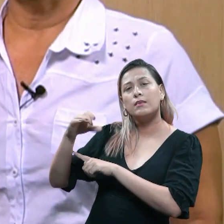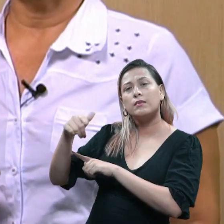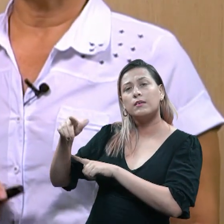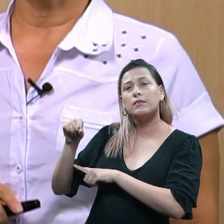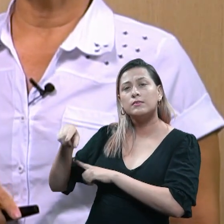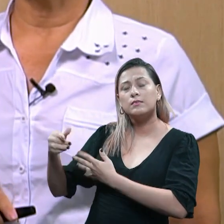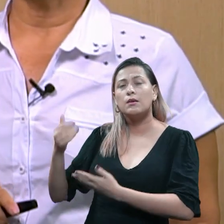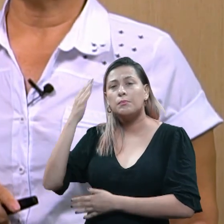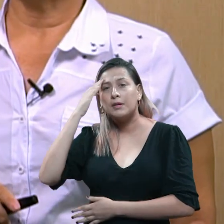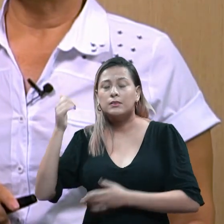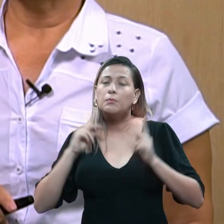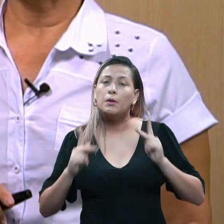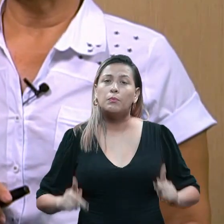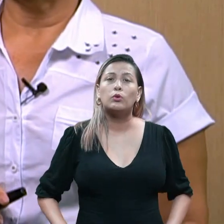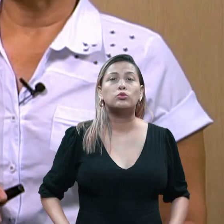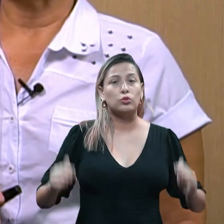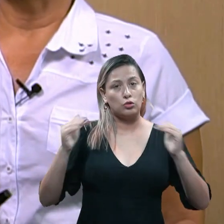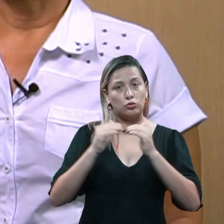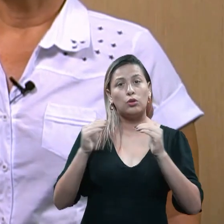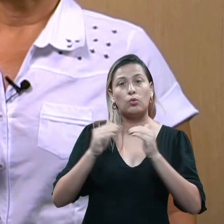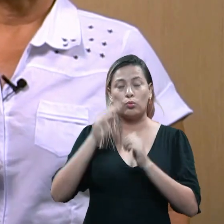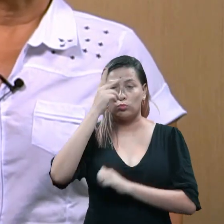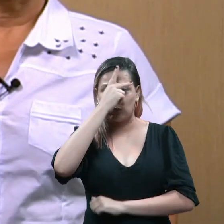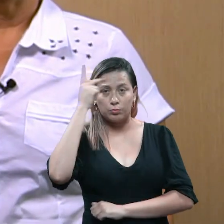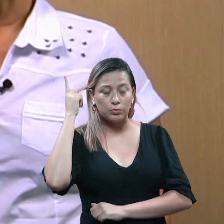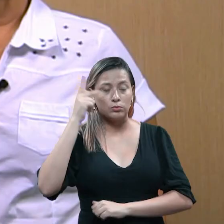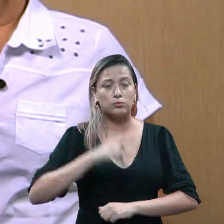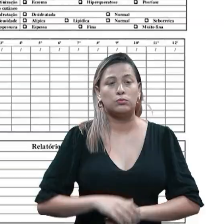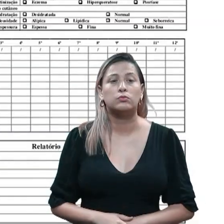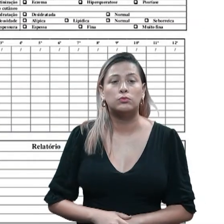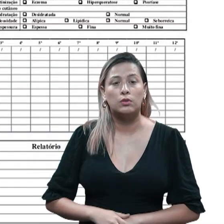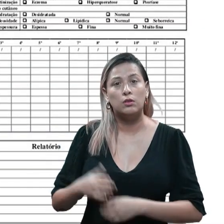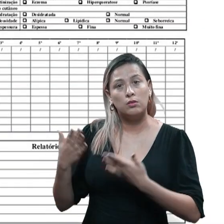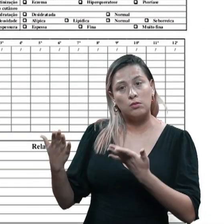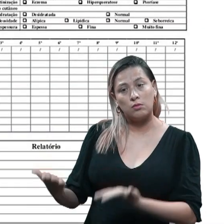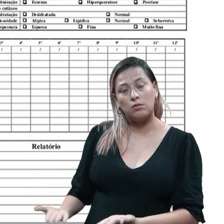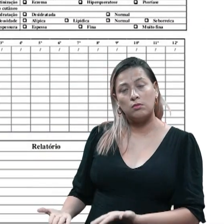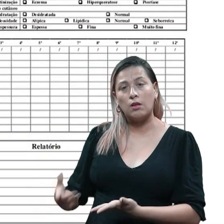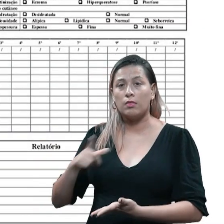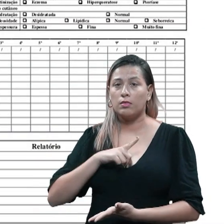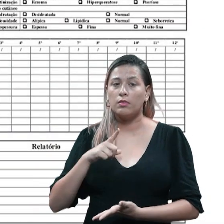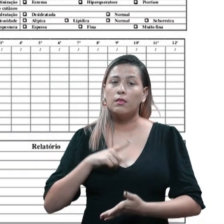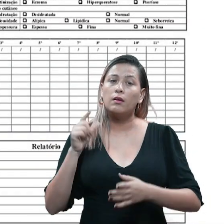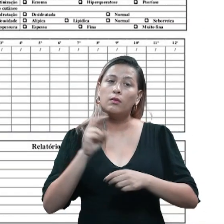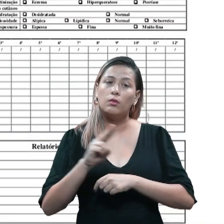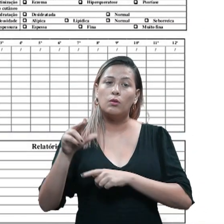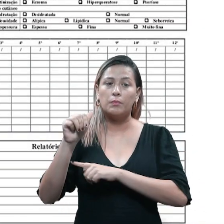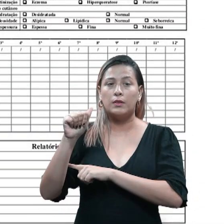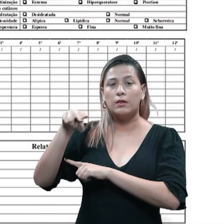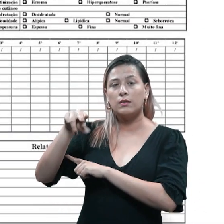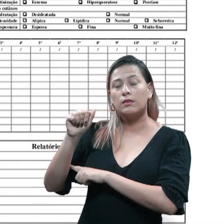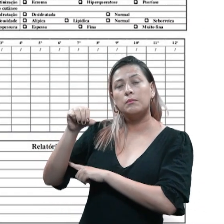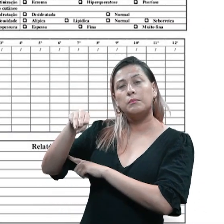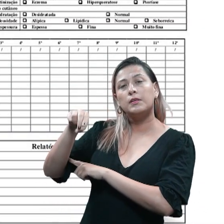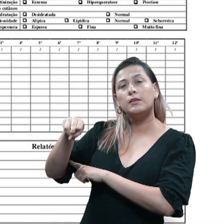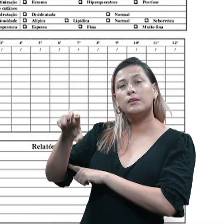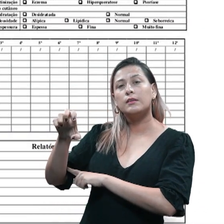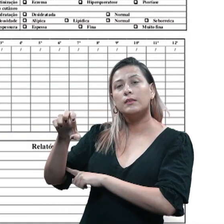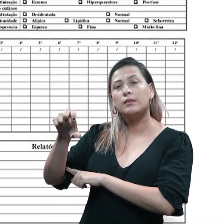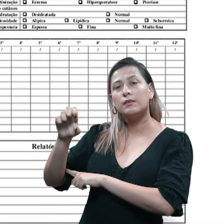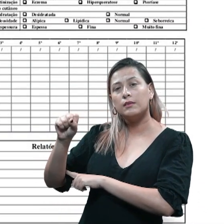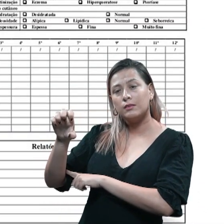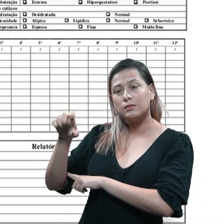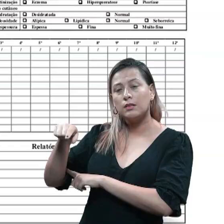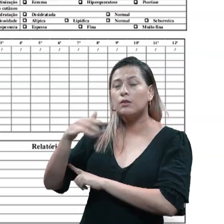determinar a melhor conduta de acordo com cada caso. Para a avaliação, dispomos de uma ferramenta chamada ficha de anamnese. Este